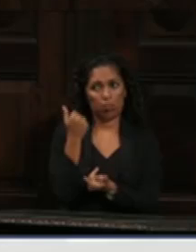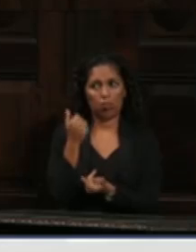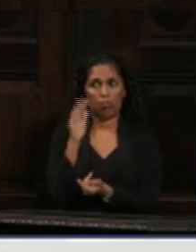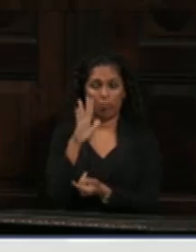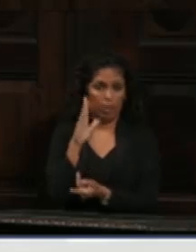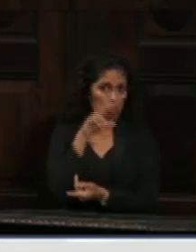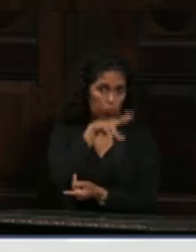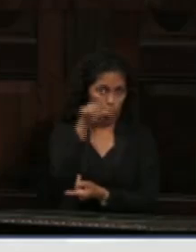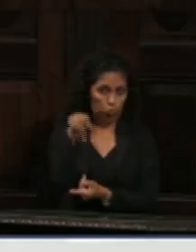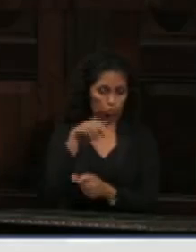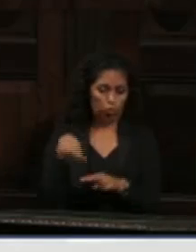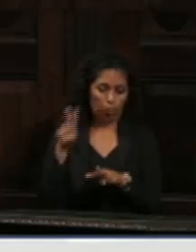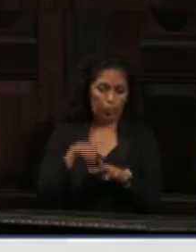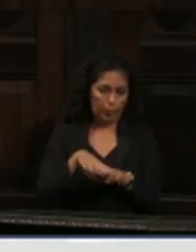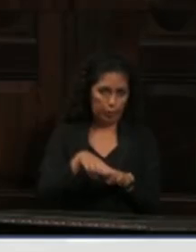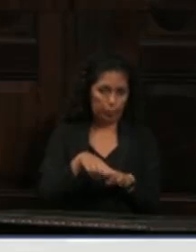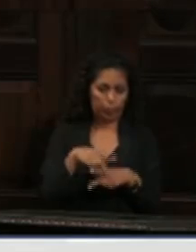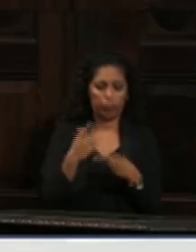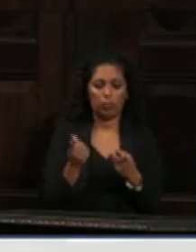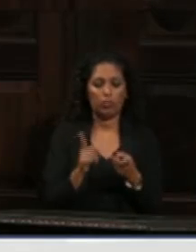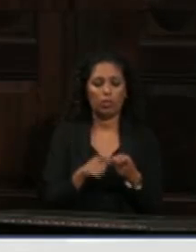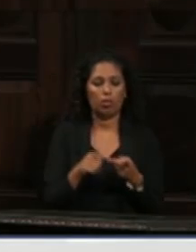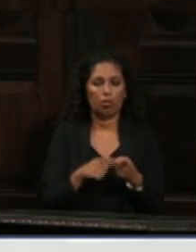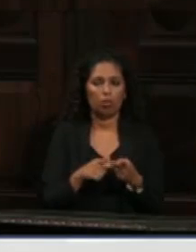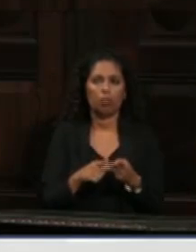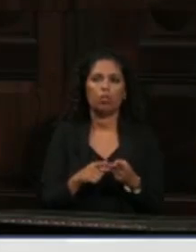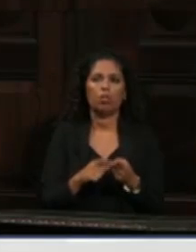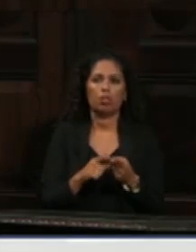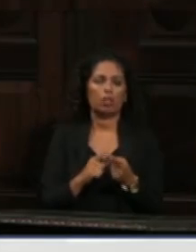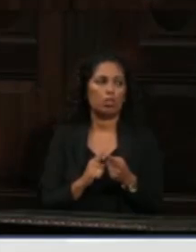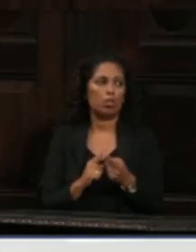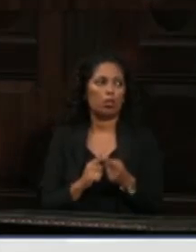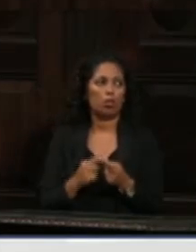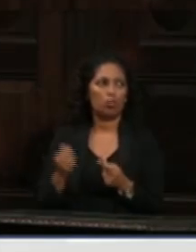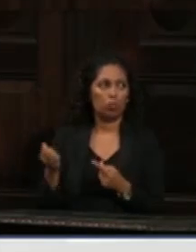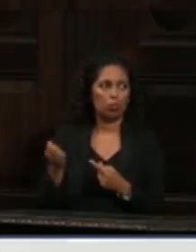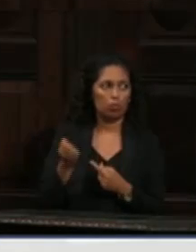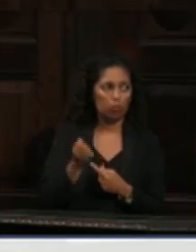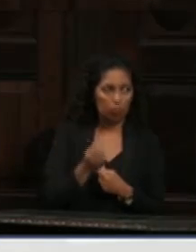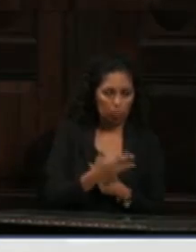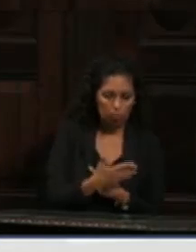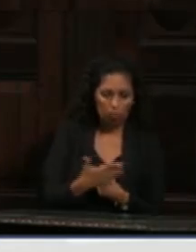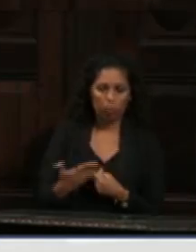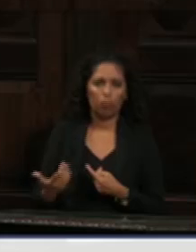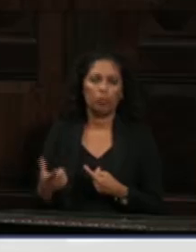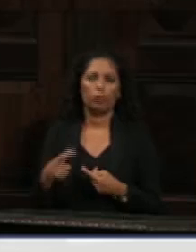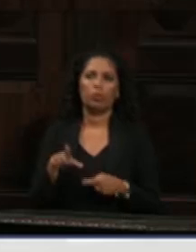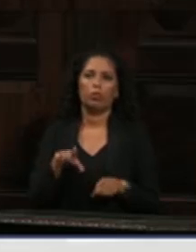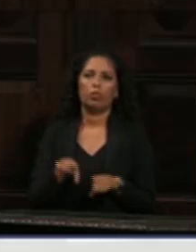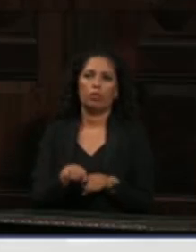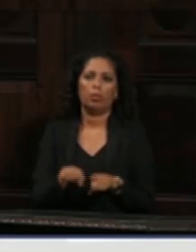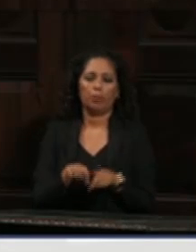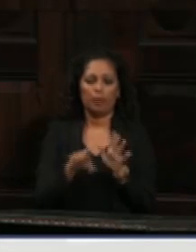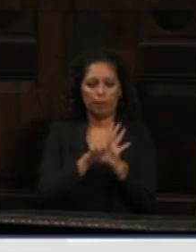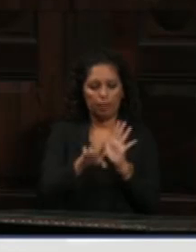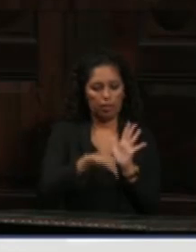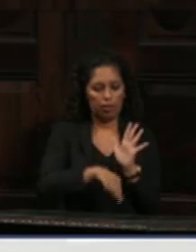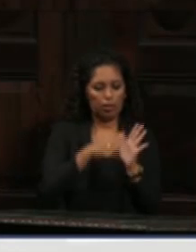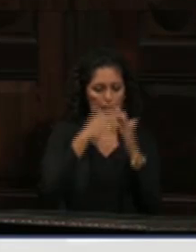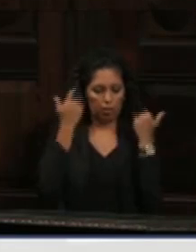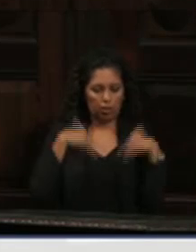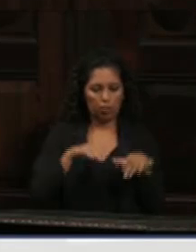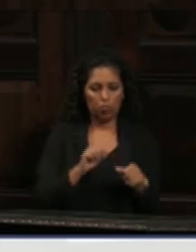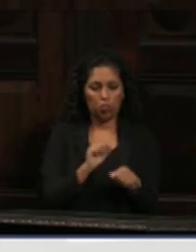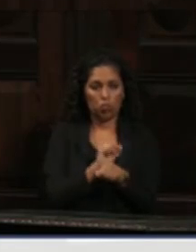aí surgiu um segundo fato novo, sem previsão regimental,